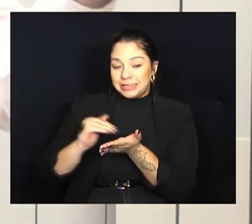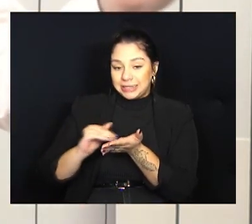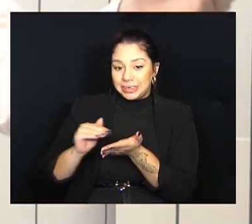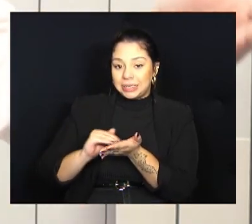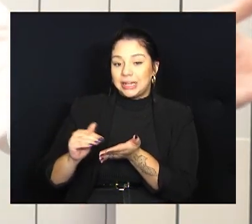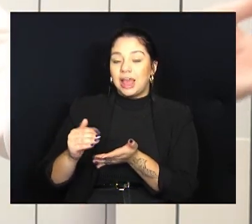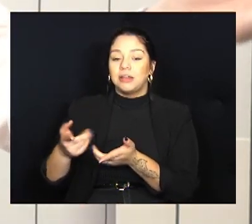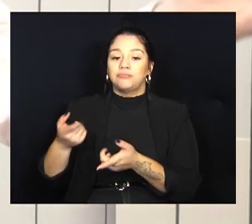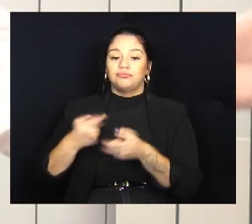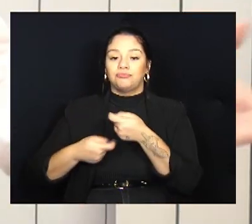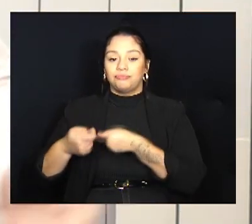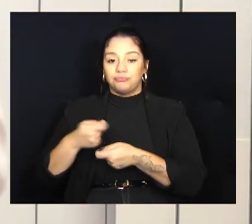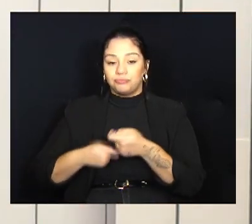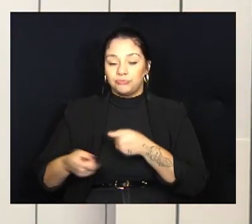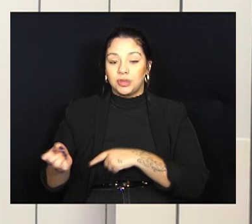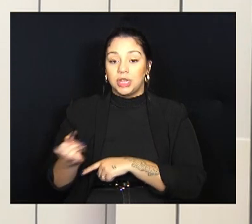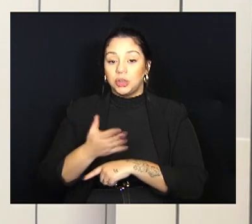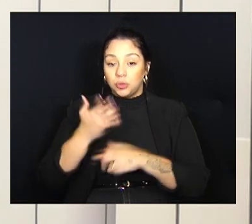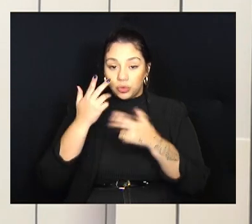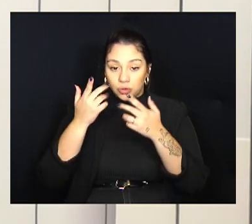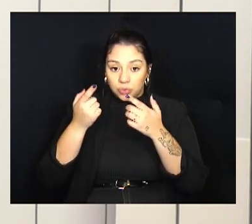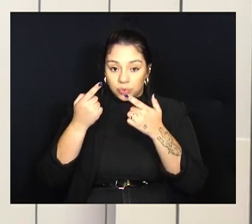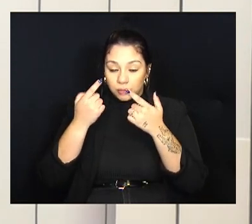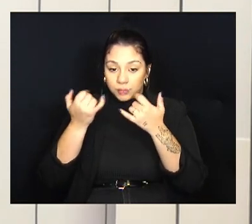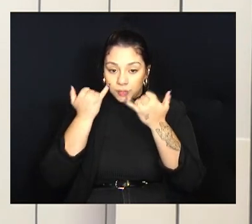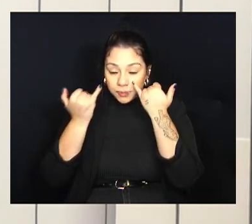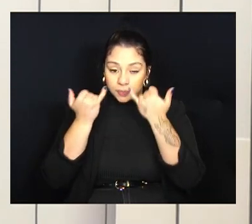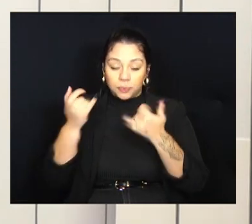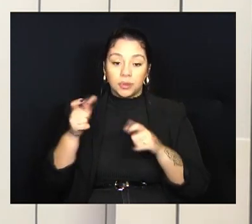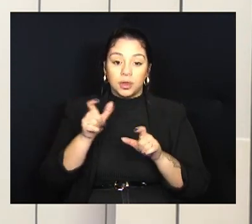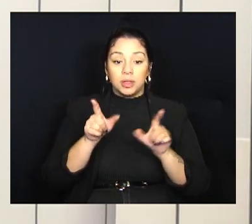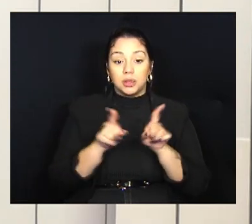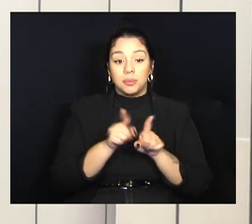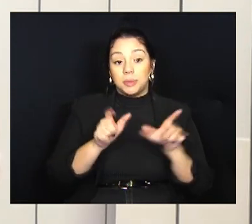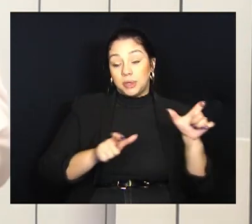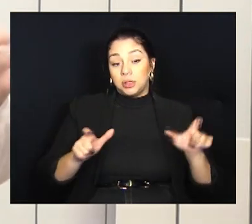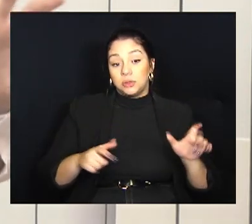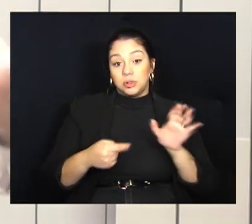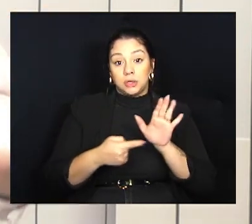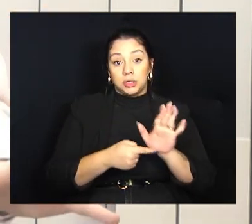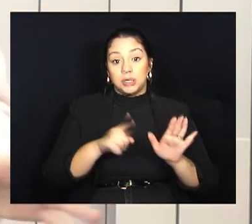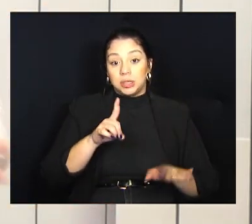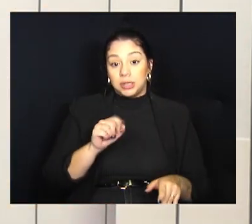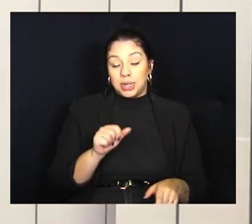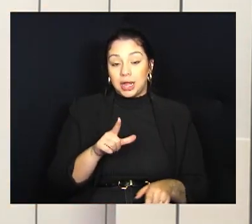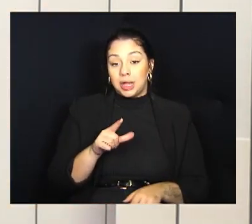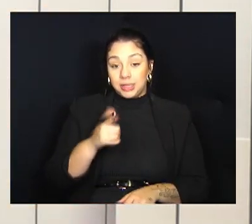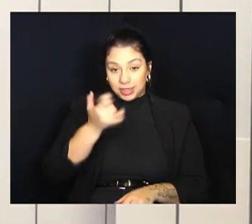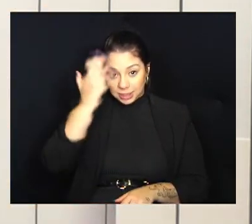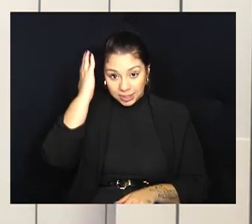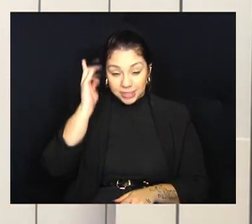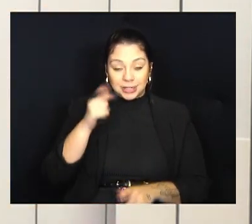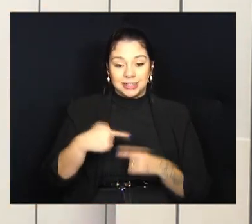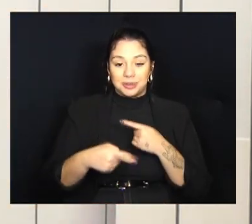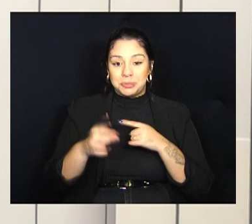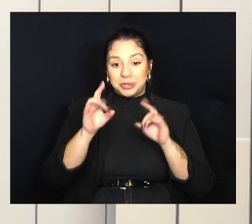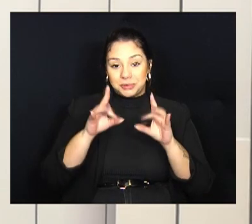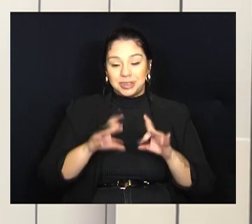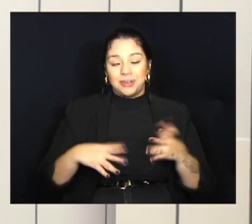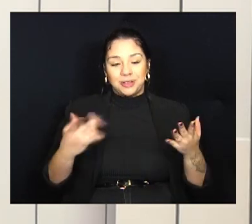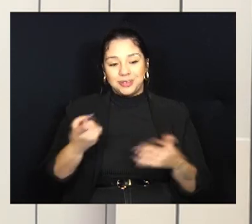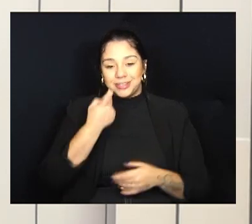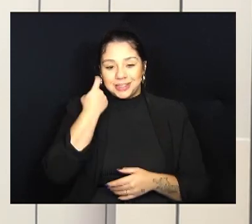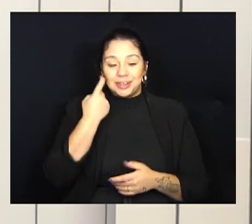aos expositores que conversaram aí com a nossa repórter, a Dalila. Semana especial, então, nesta sexta-feira,